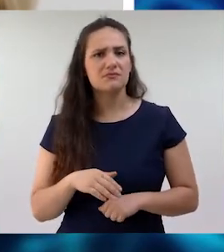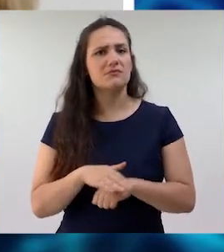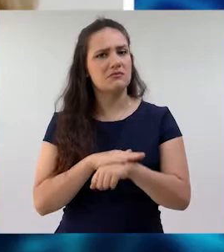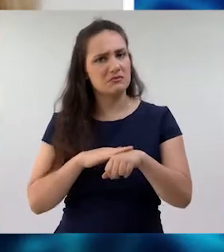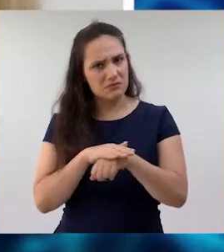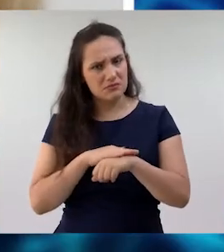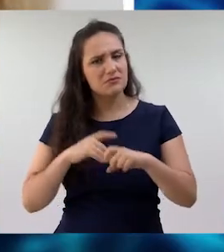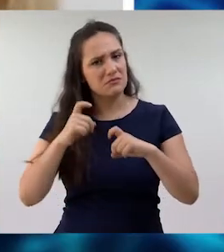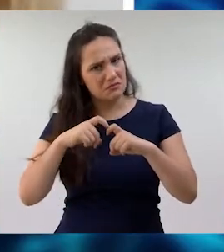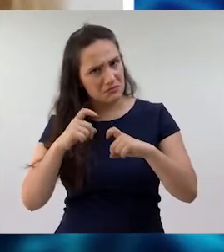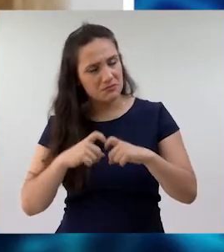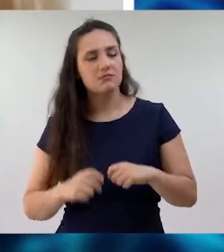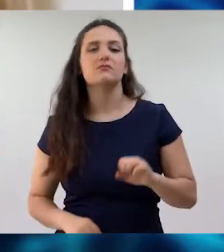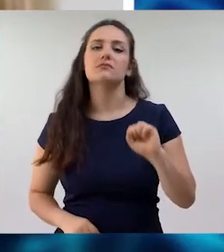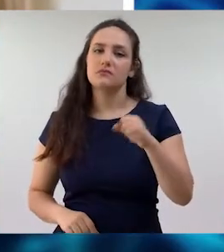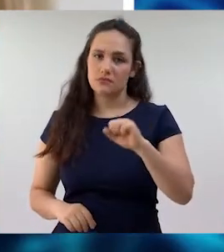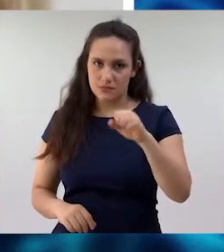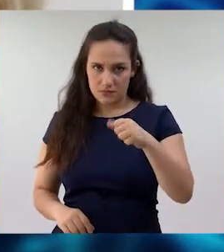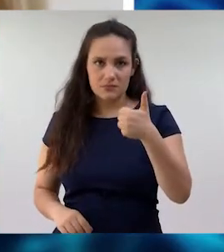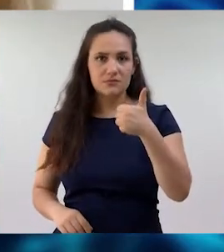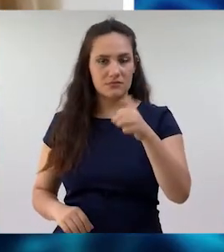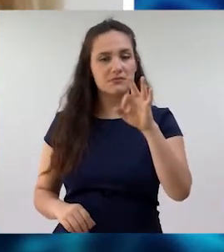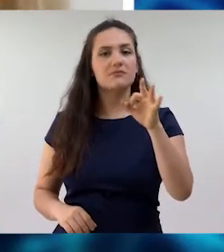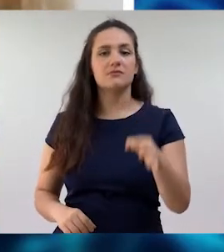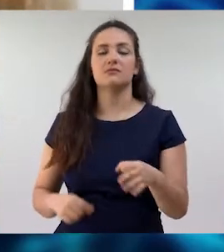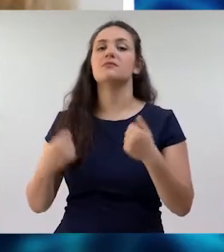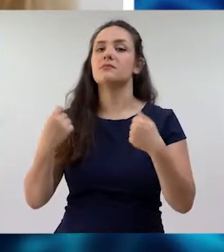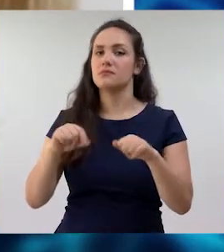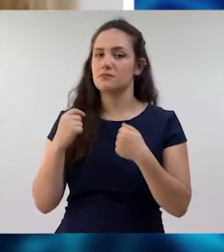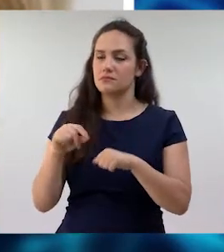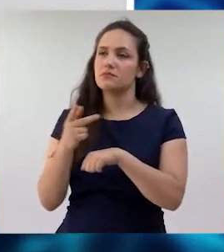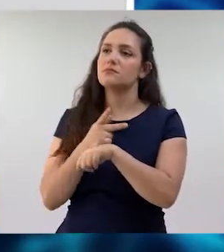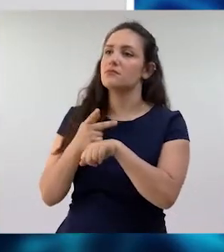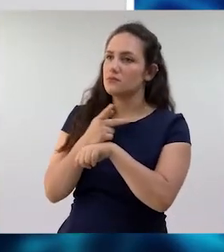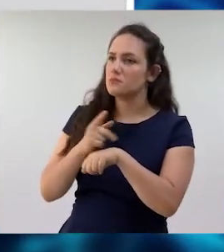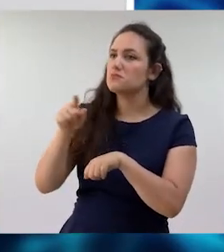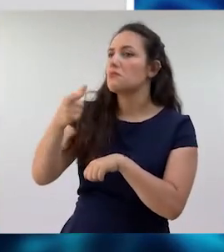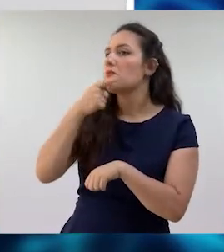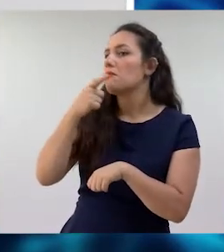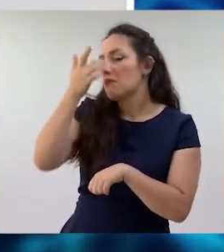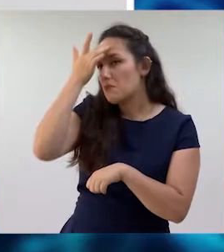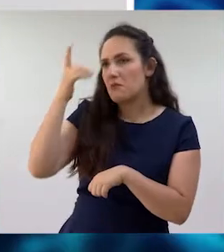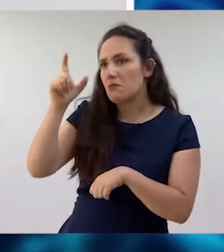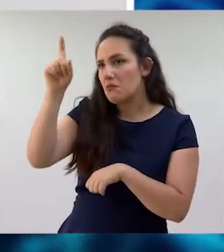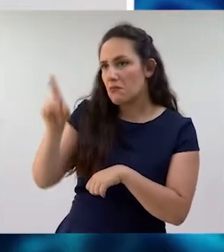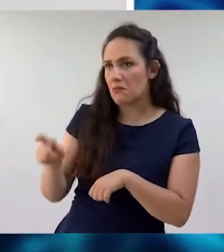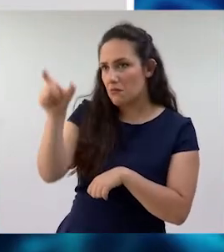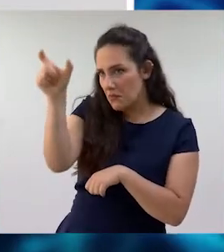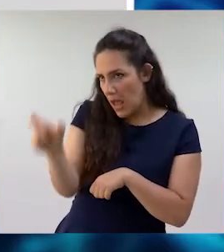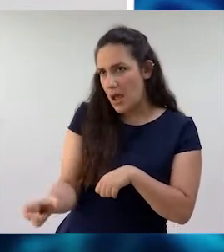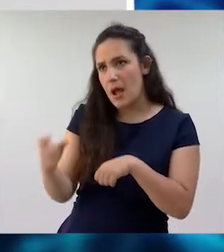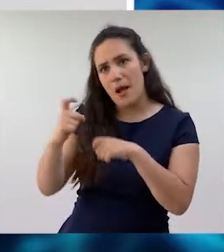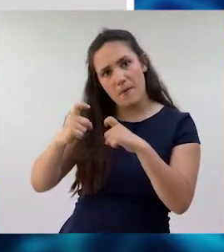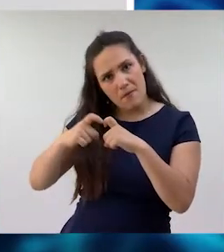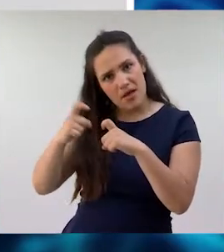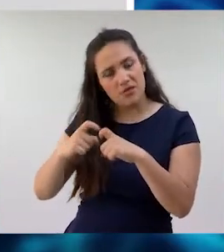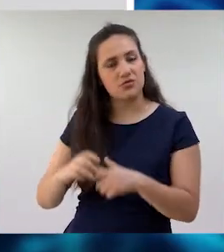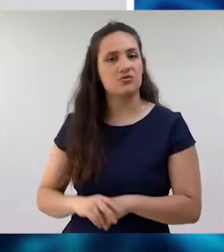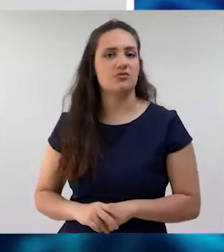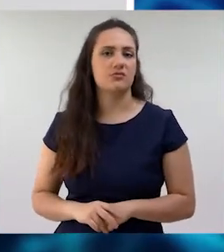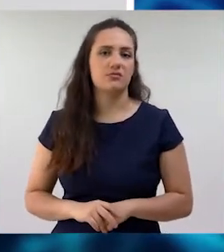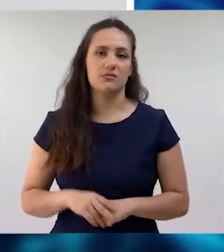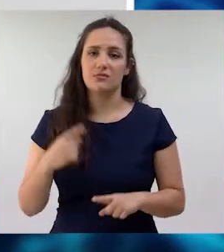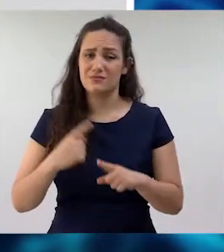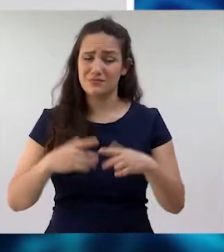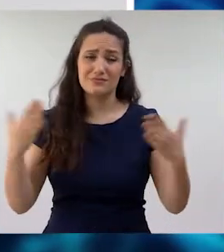um médico. Consulte um médico. Na dúvida, consulte alguém habilitado para esclarecer as